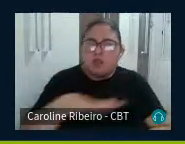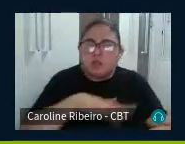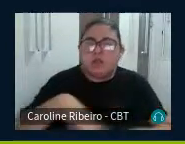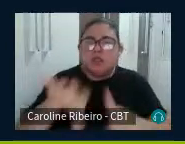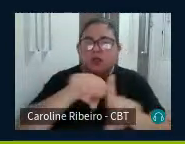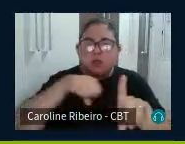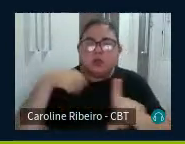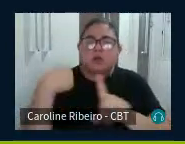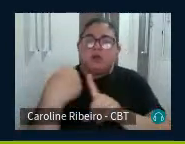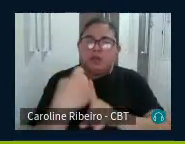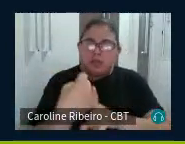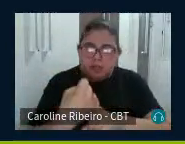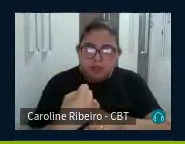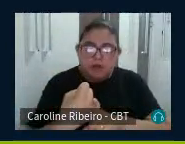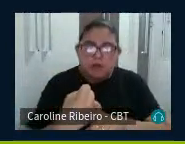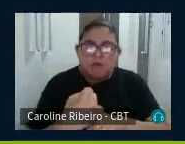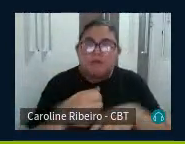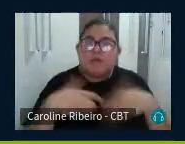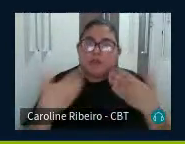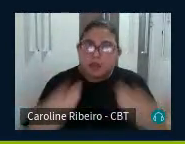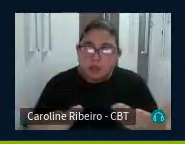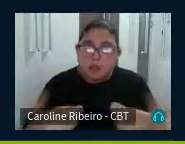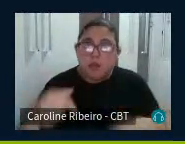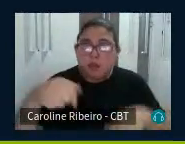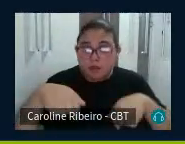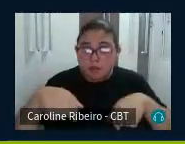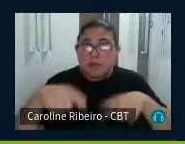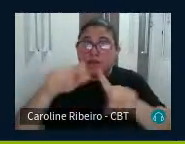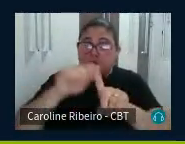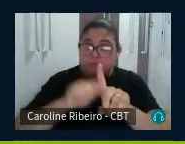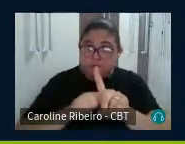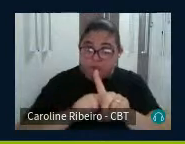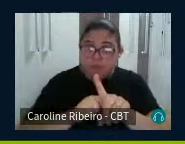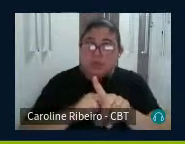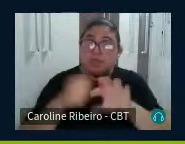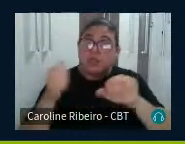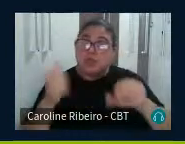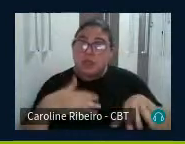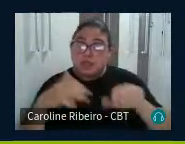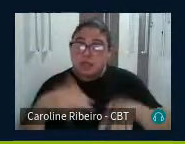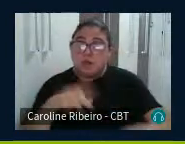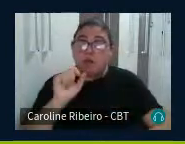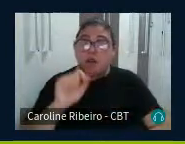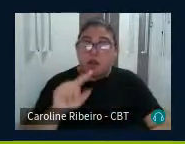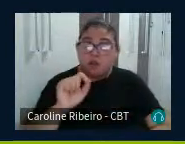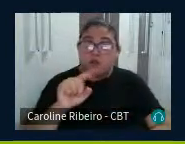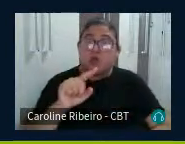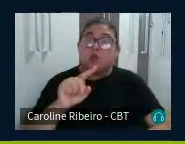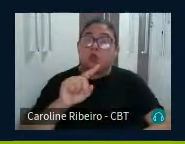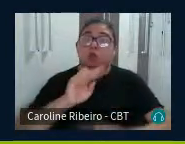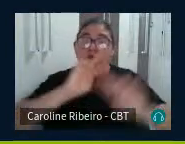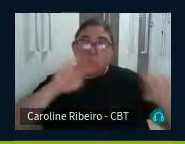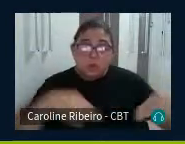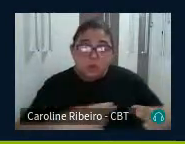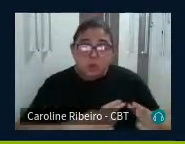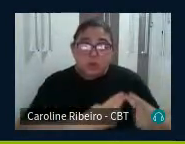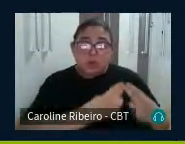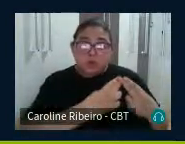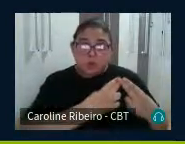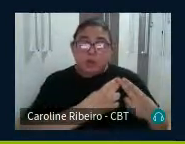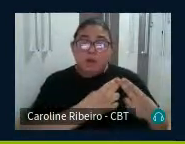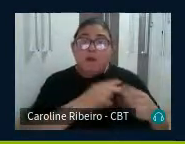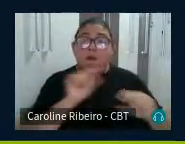né? Então, esse mês de Setembro Azul, ele é reconhecido pela comunidade surda